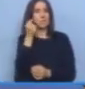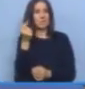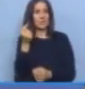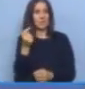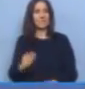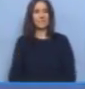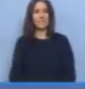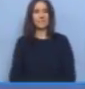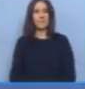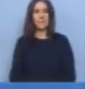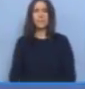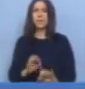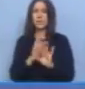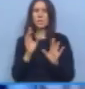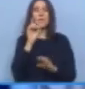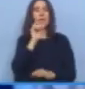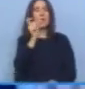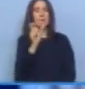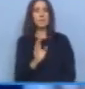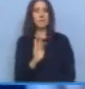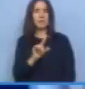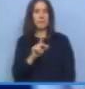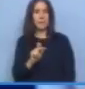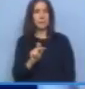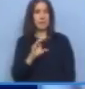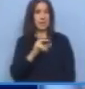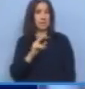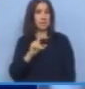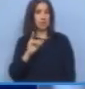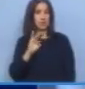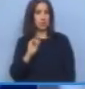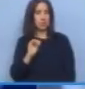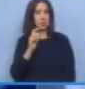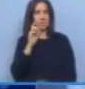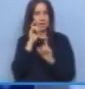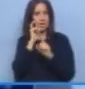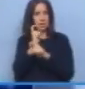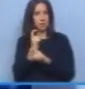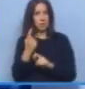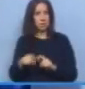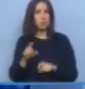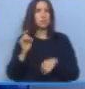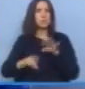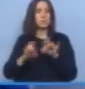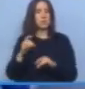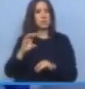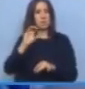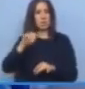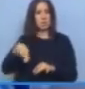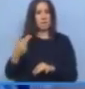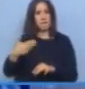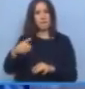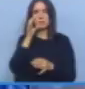Claro. Filipa, a Cáritas também está atenta ao que se vai passar nas Nações Unidas